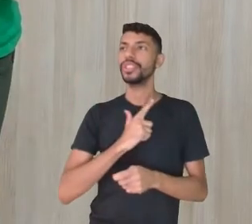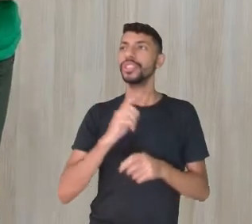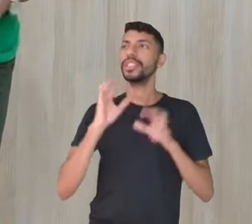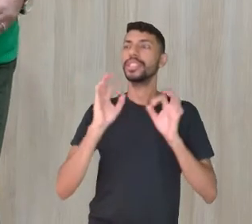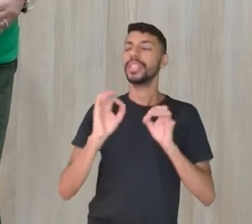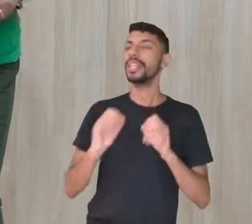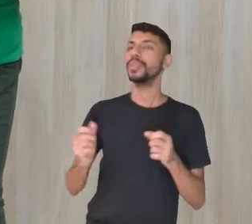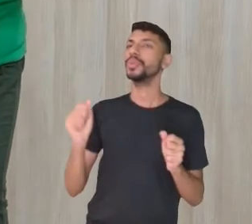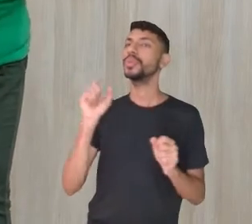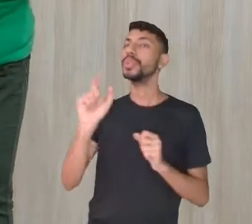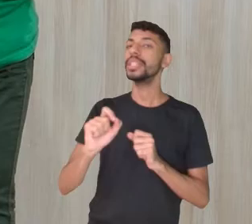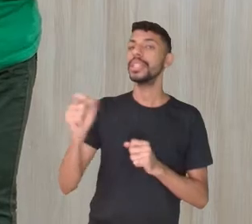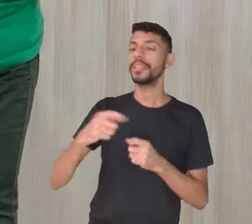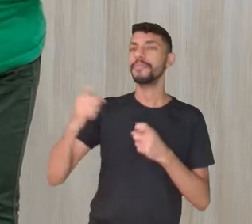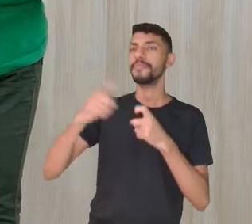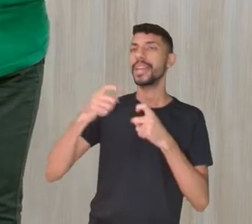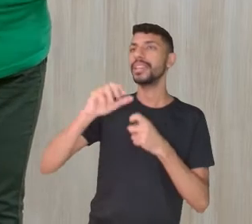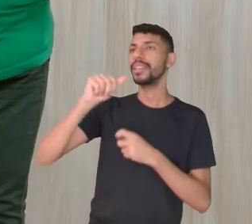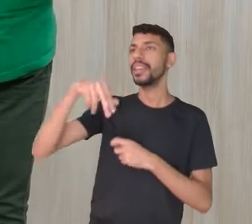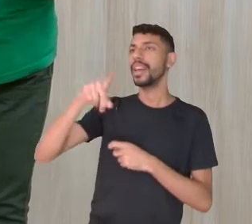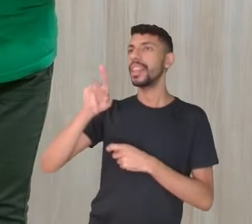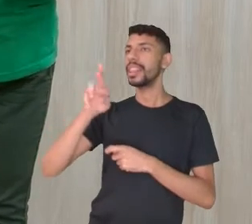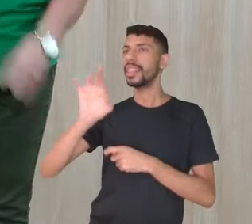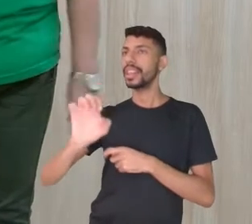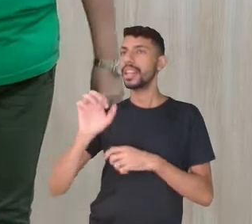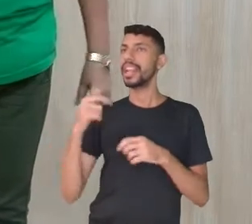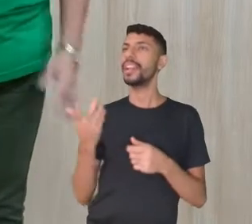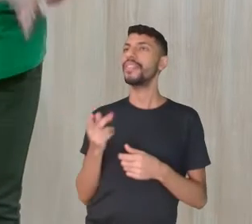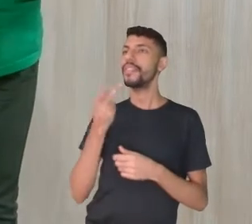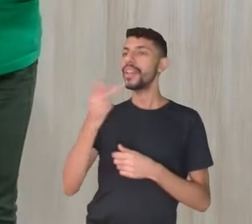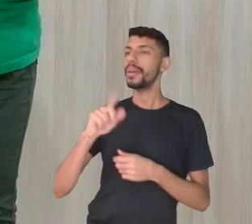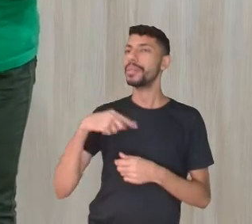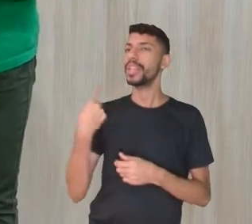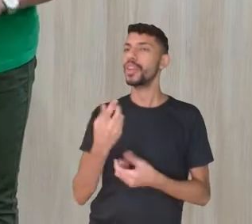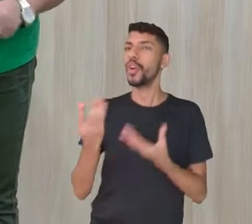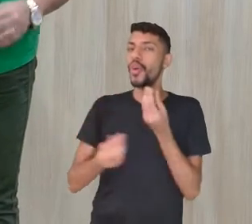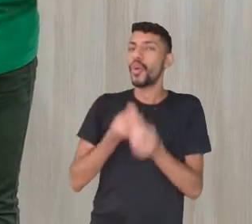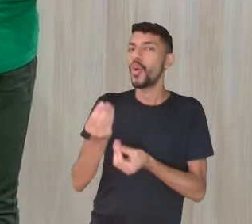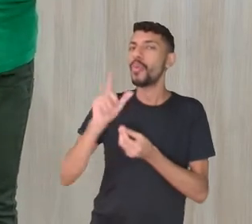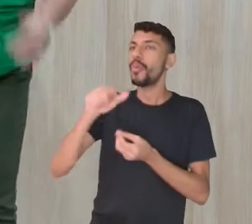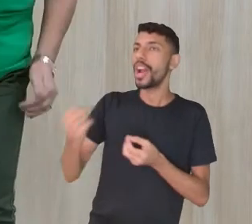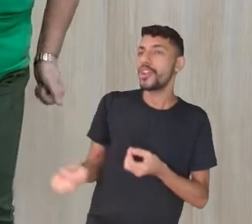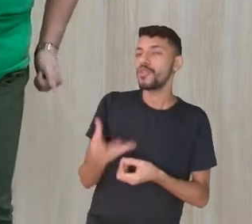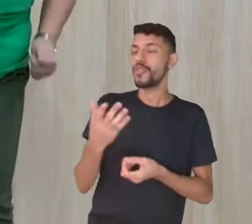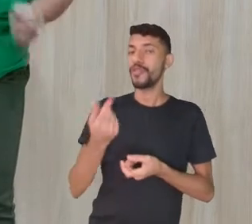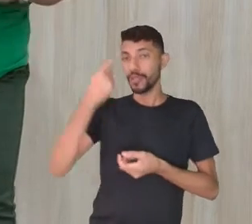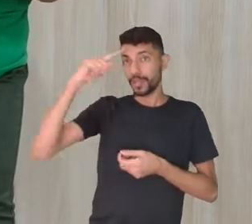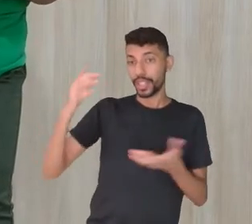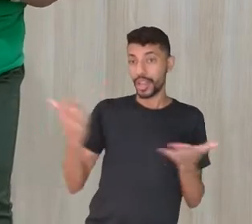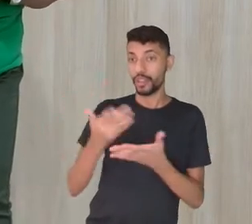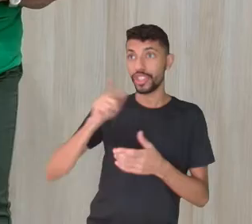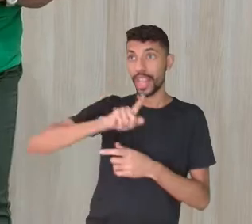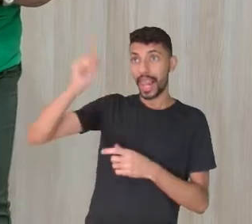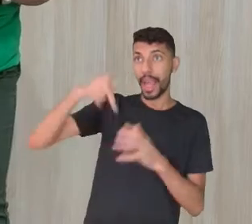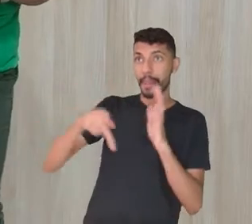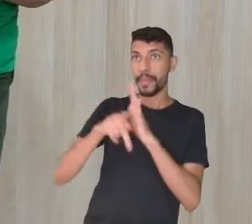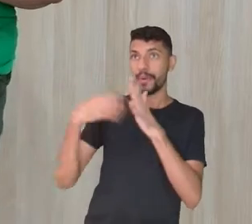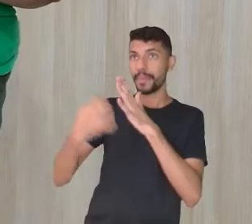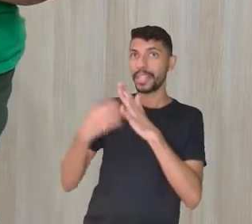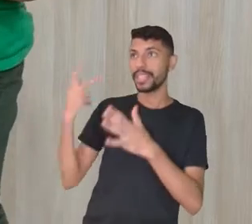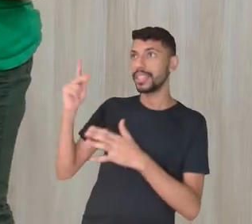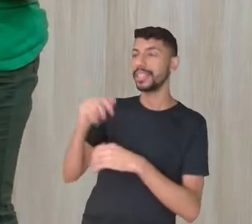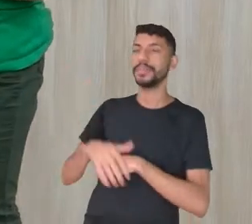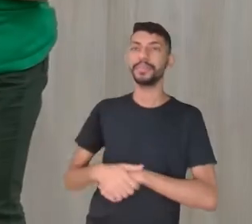doutor André, e ele vai contar para a gente como é essa inovação nos dias de hoje, lá na empresa dele.